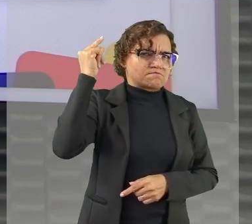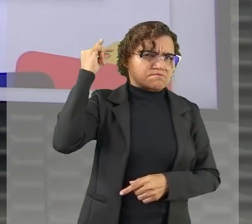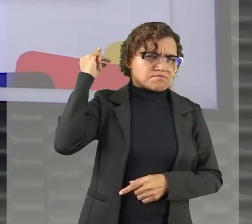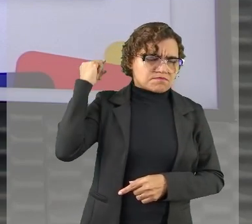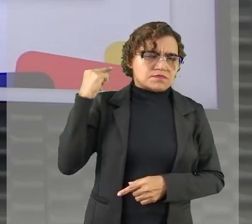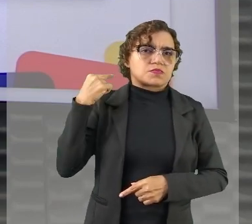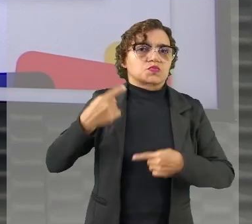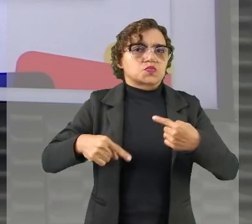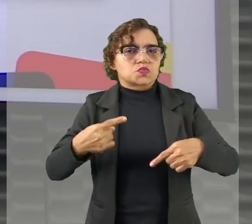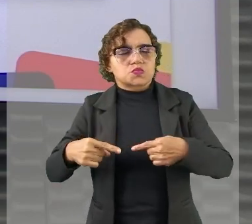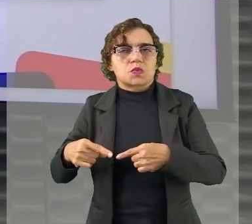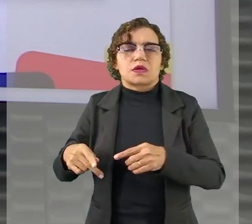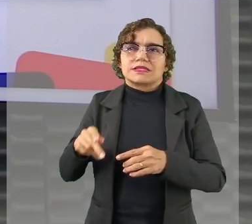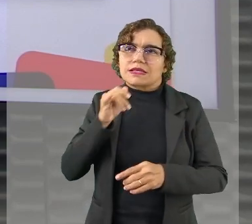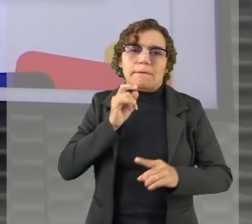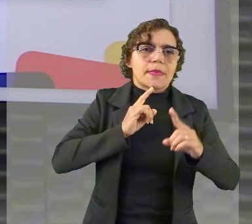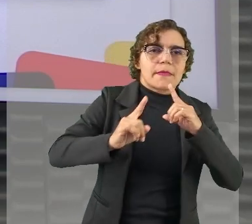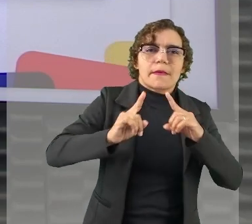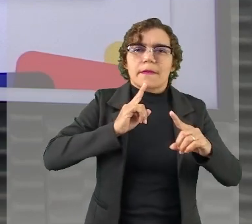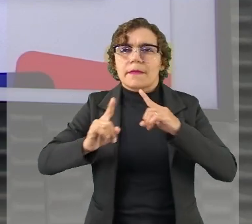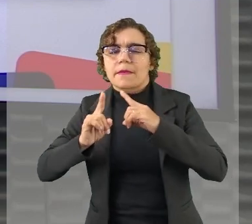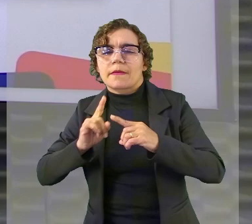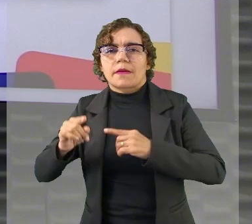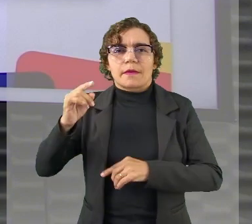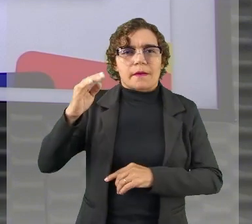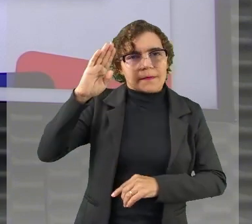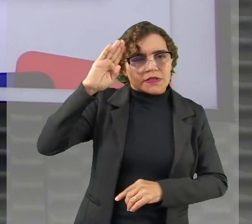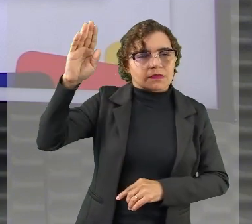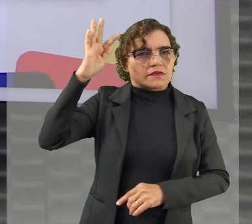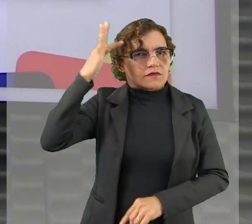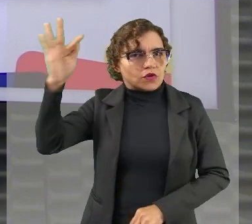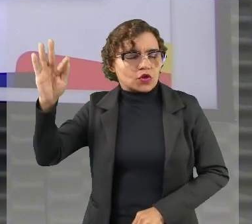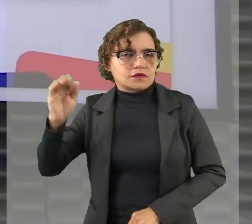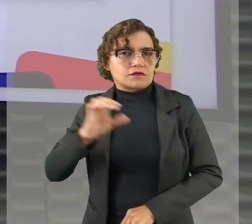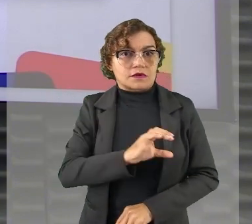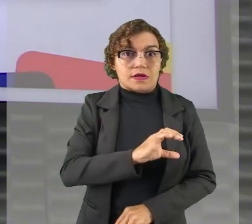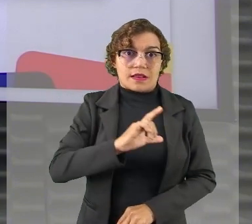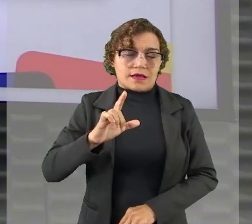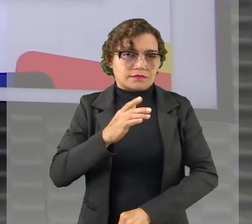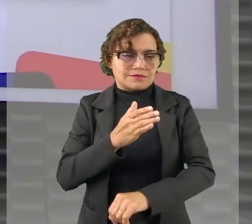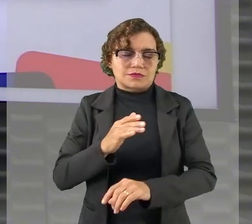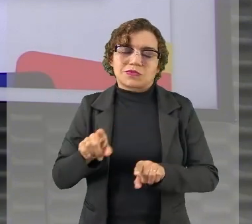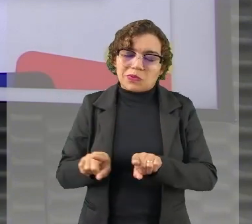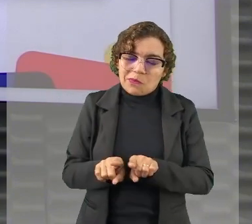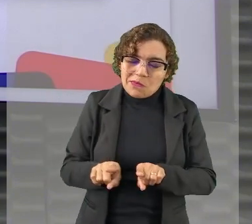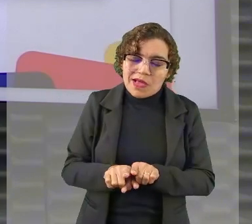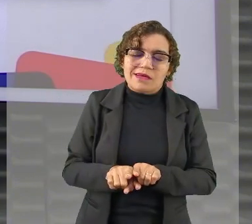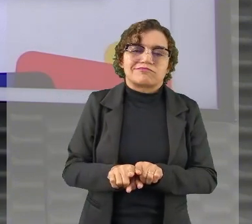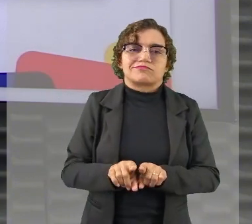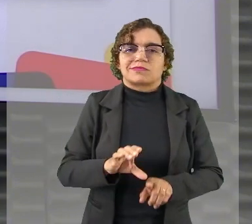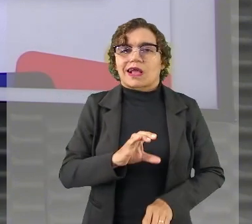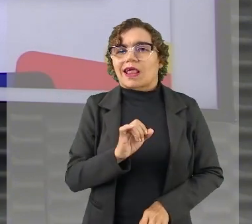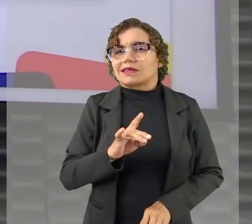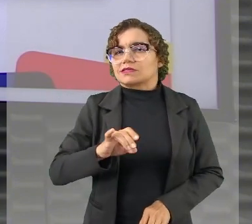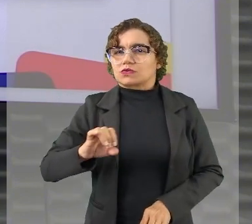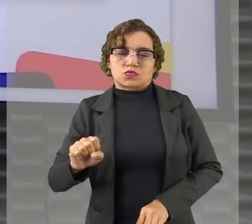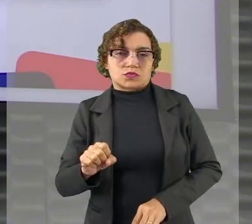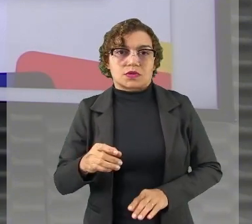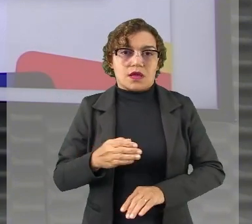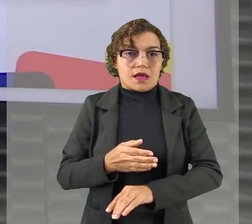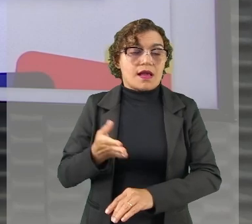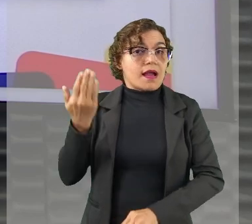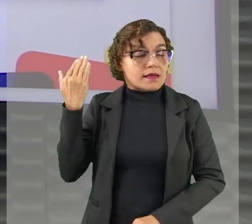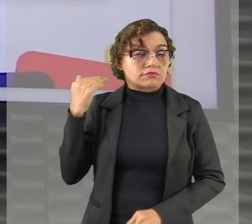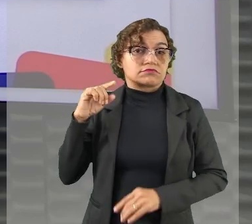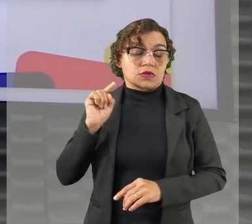discutida pelos principais filósofos clássicos, e também muito antes deles. Então a gente percebe